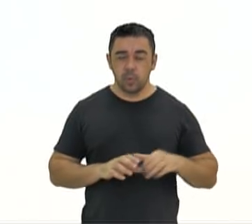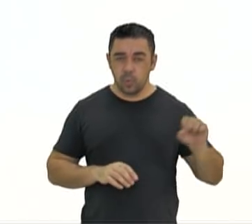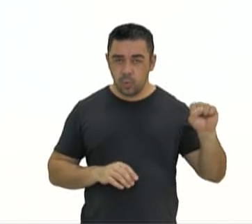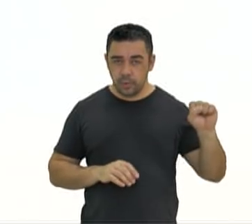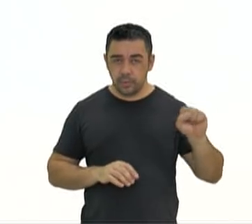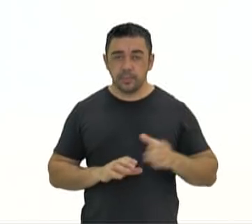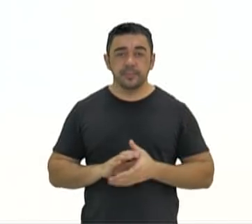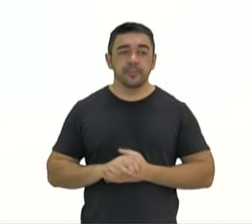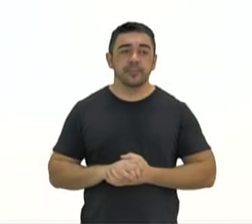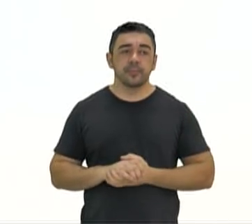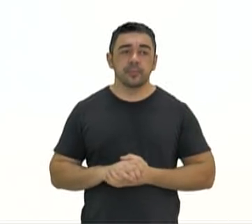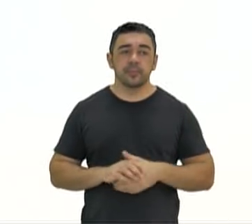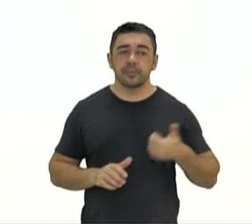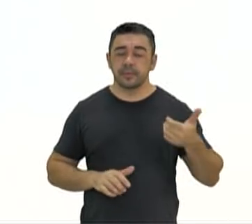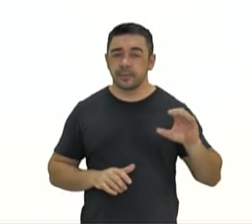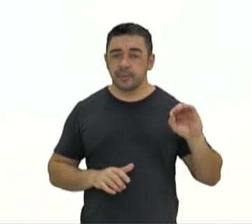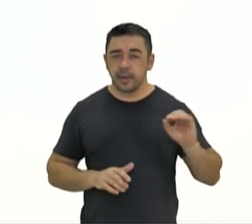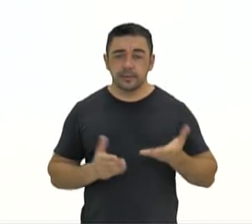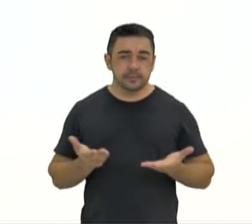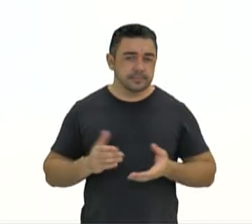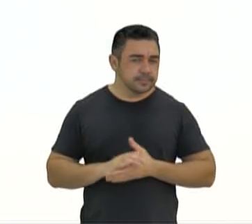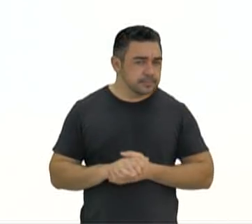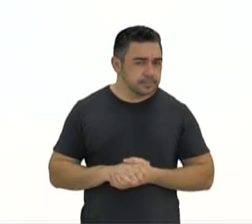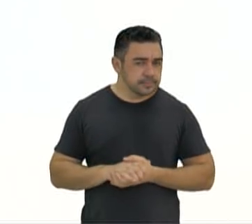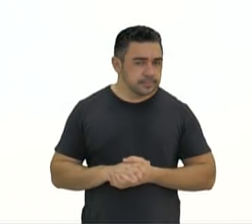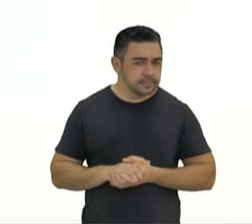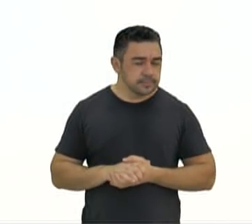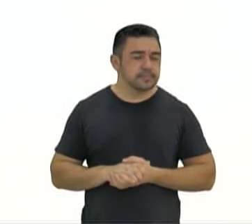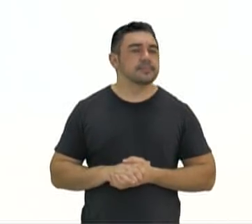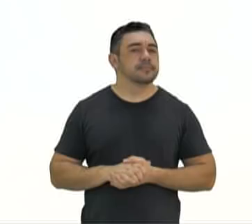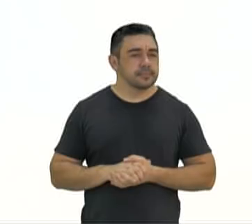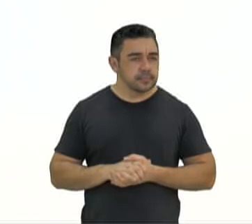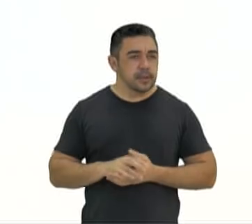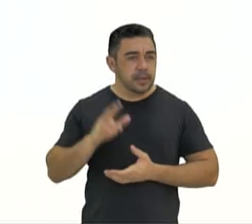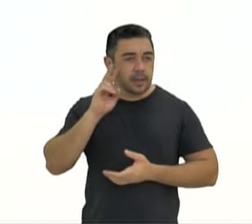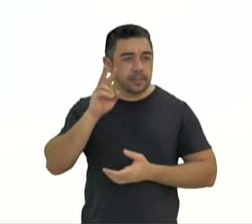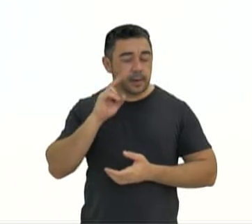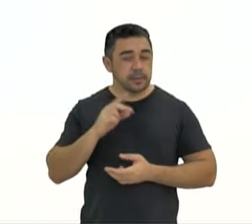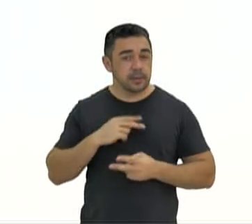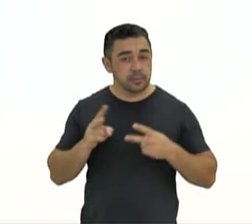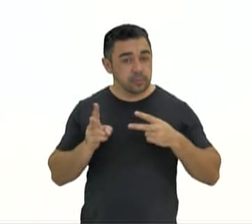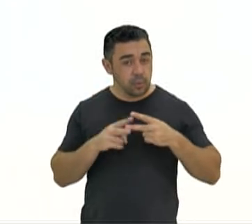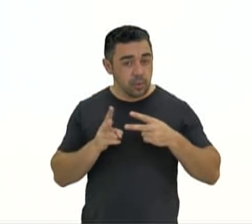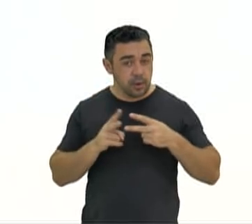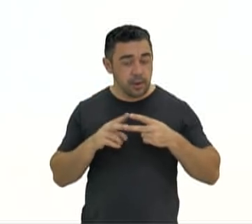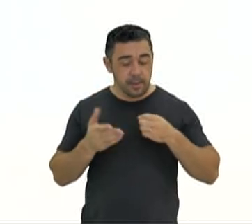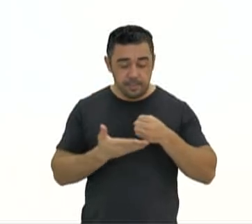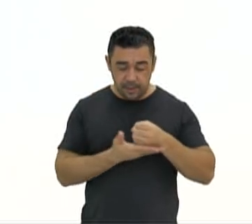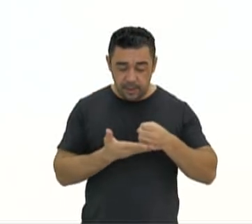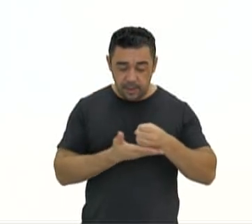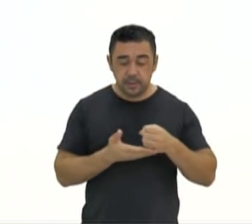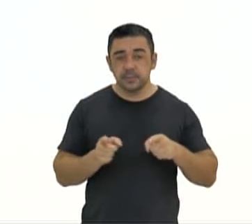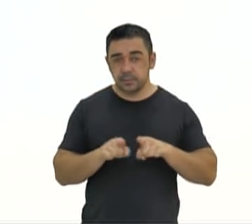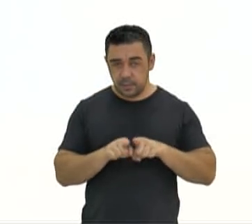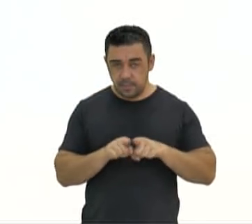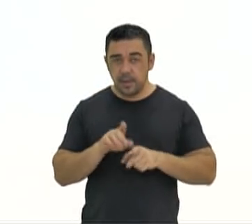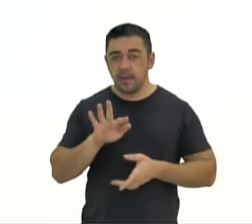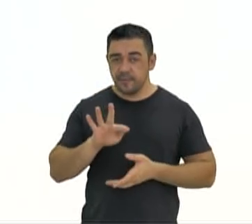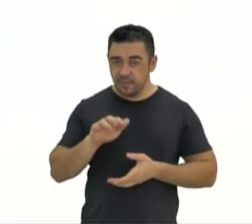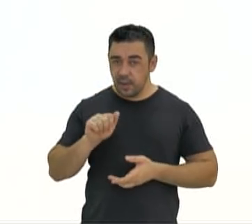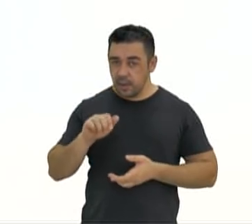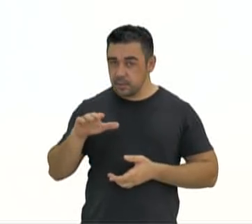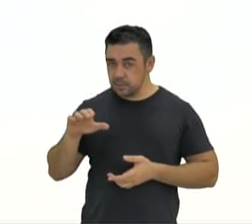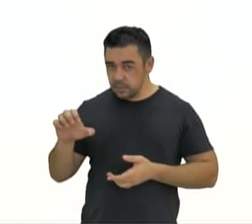8 faces ou 10 faces. Então, eu tenho que lembrar de duas coisas. Base também é considerado face e